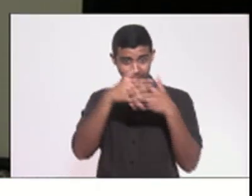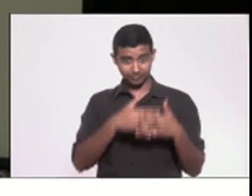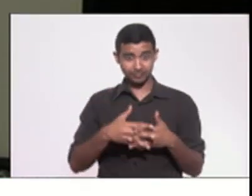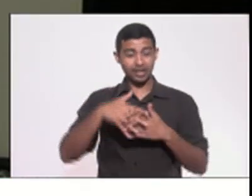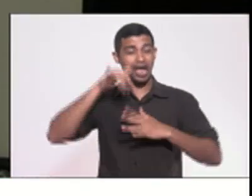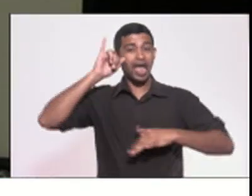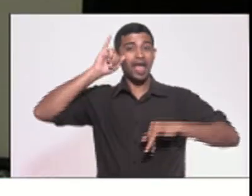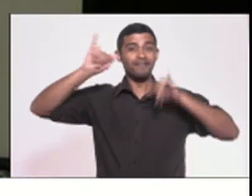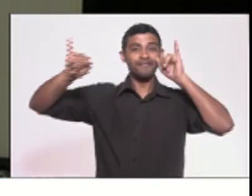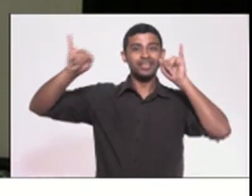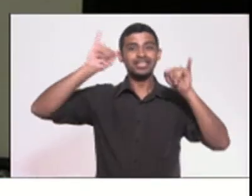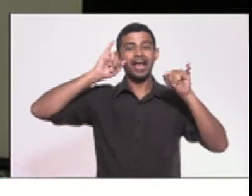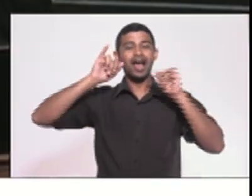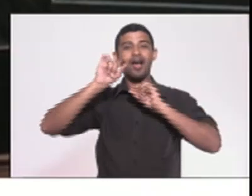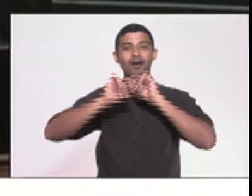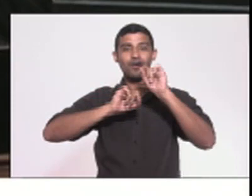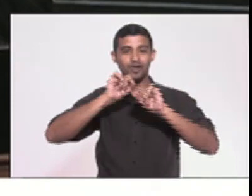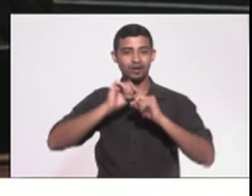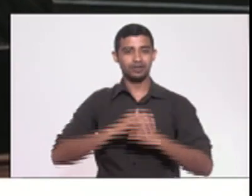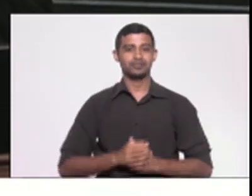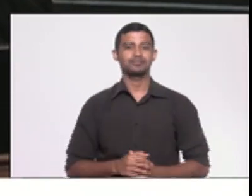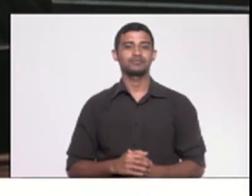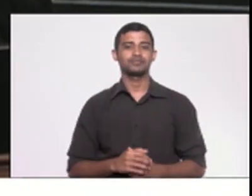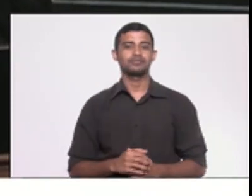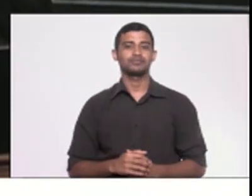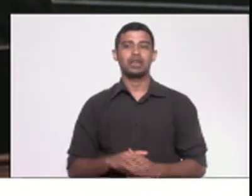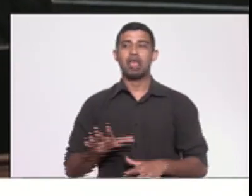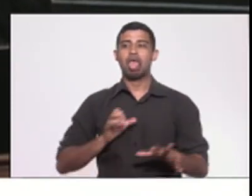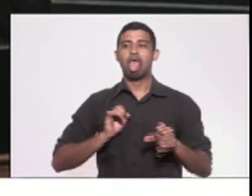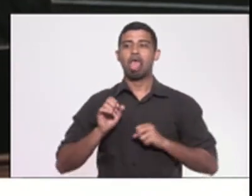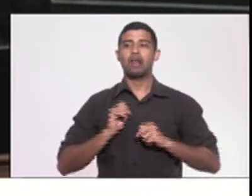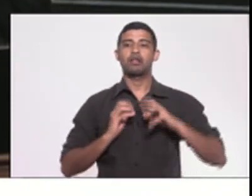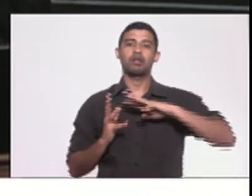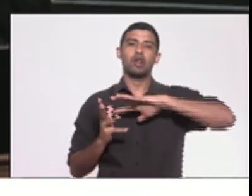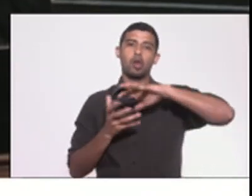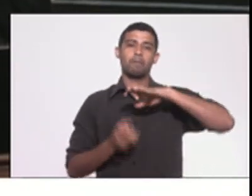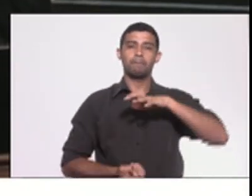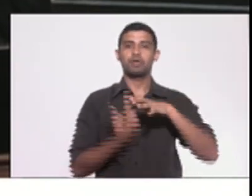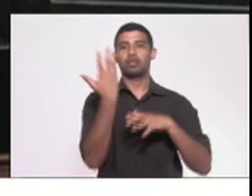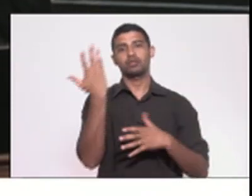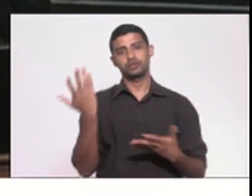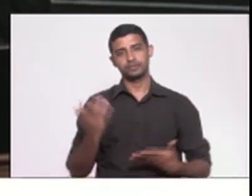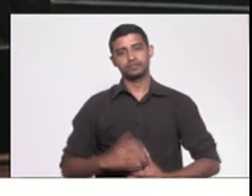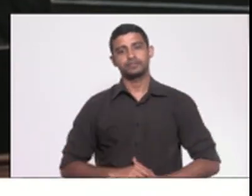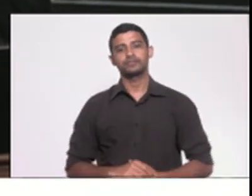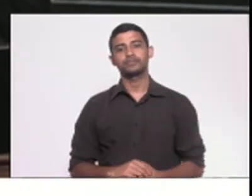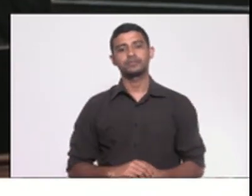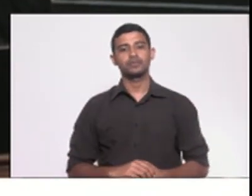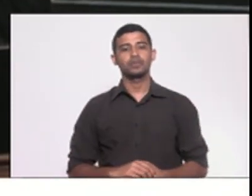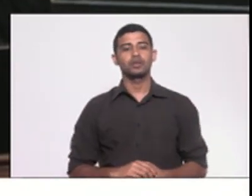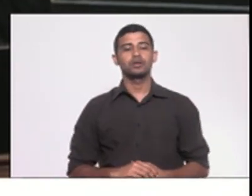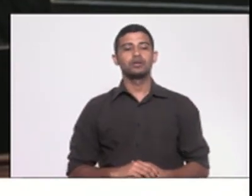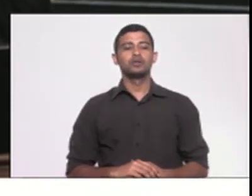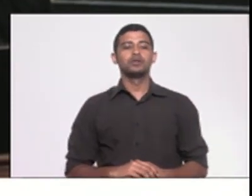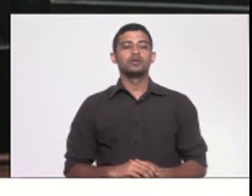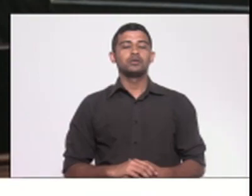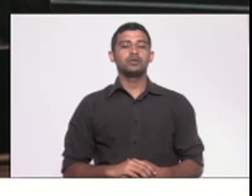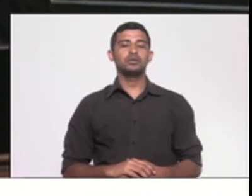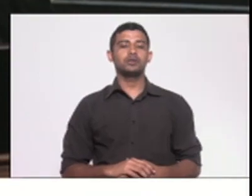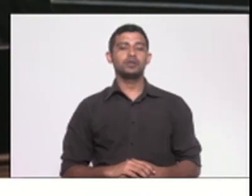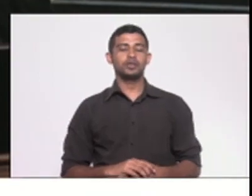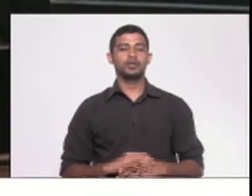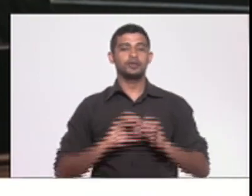evitando emissão de contaminantes para a atmosfera. É um passo bastante ousado